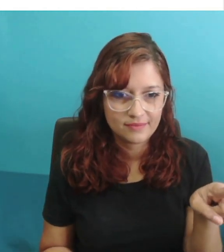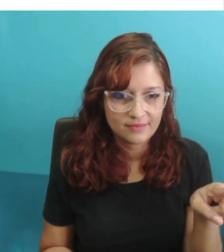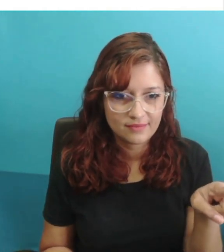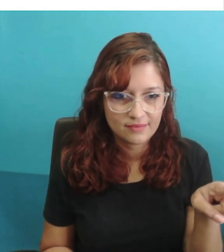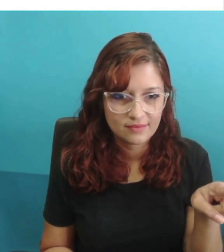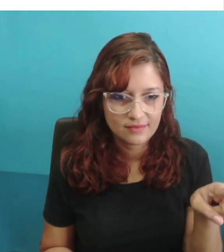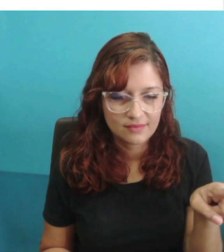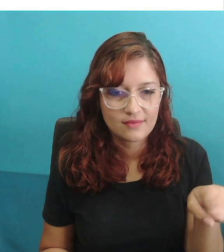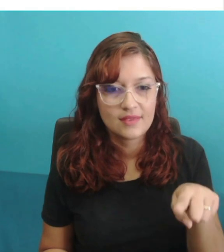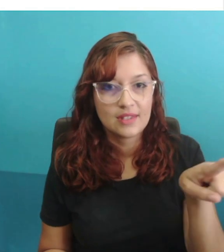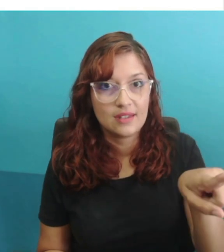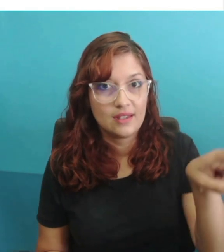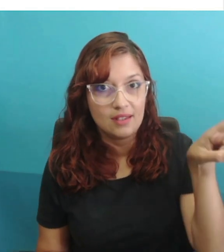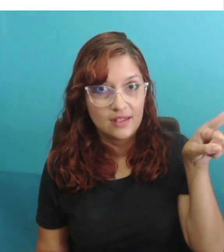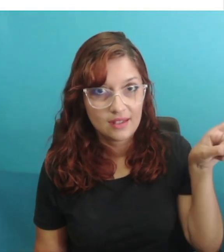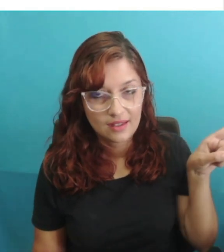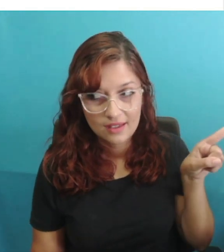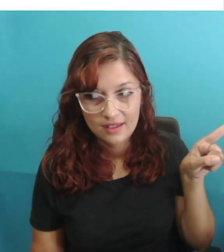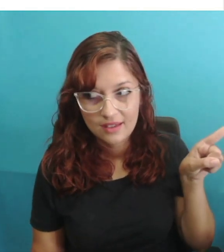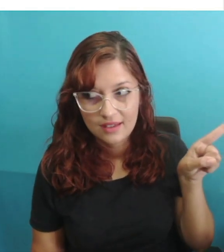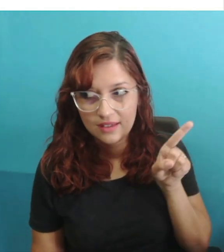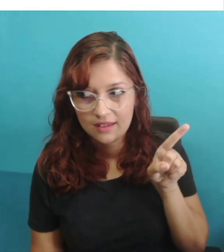vós amais,